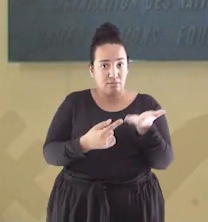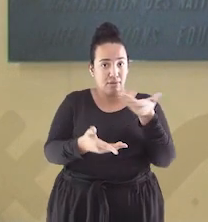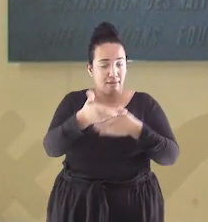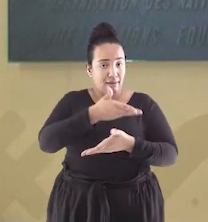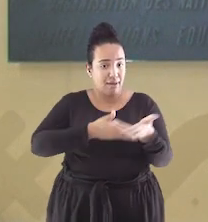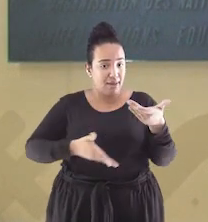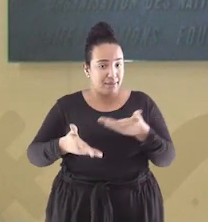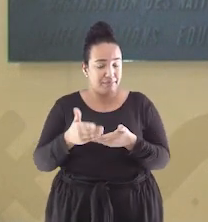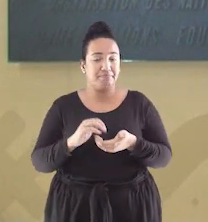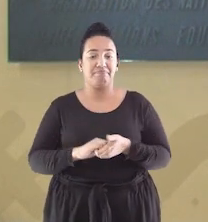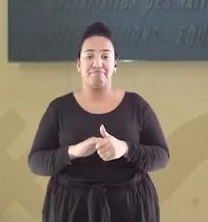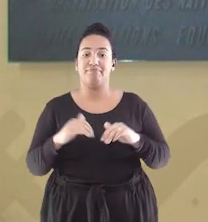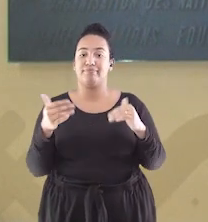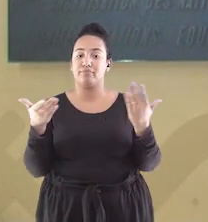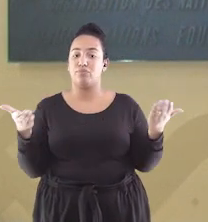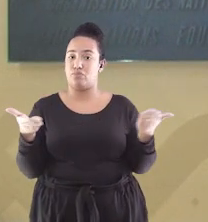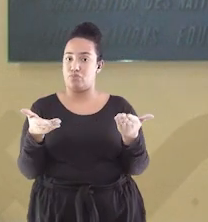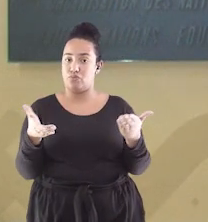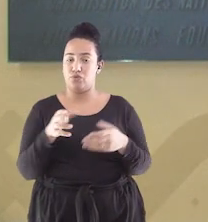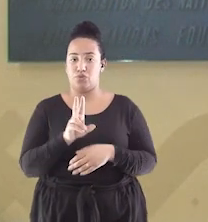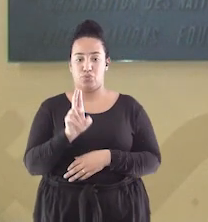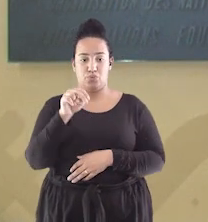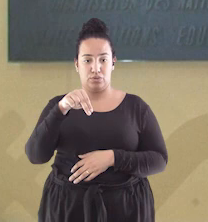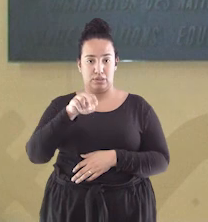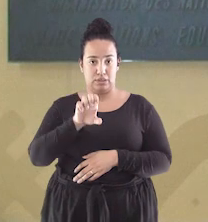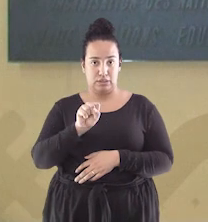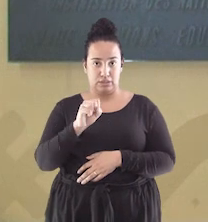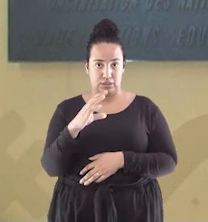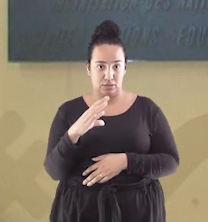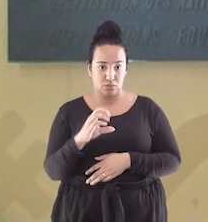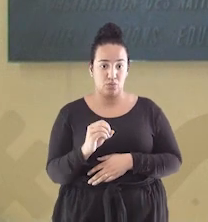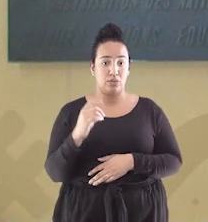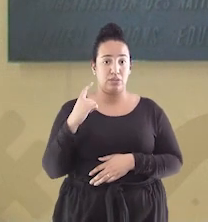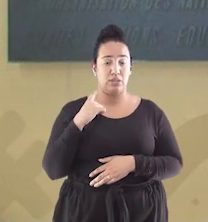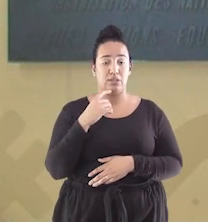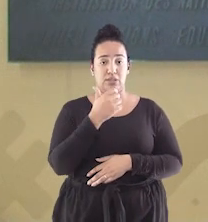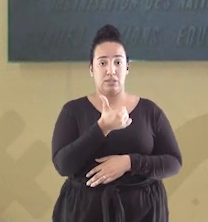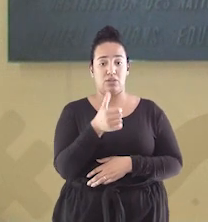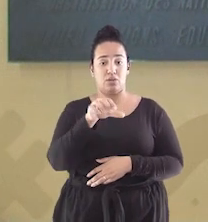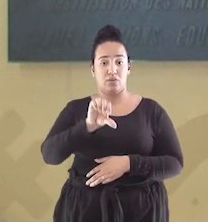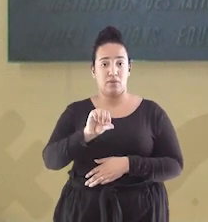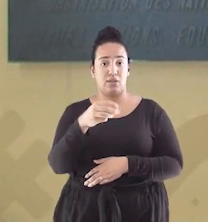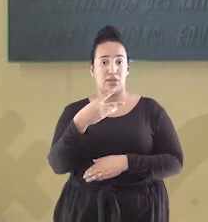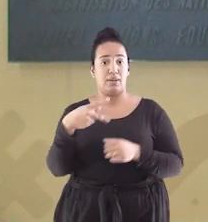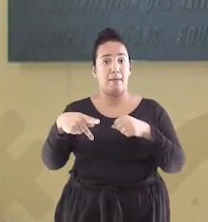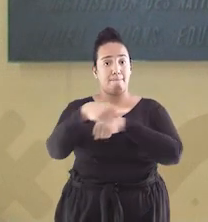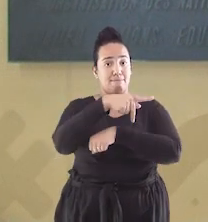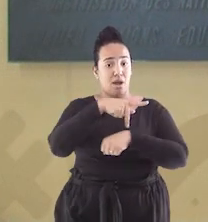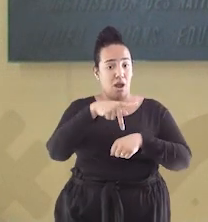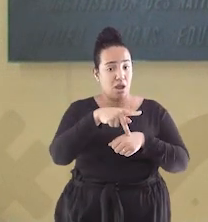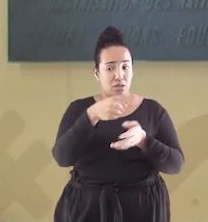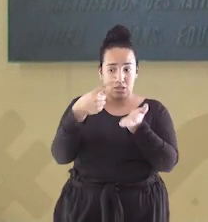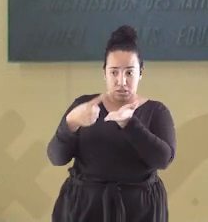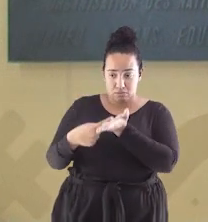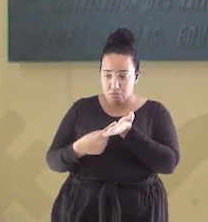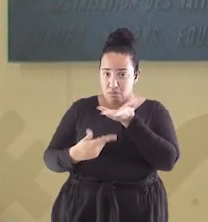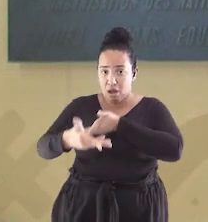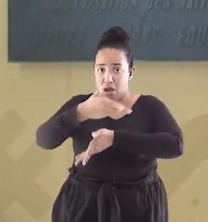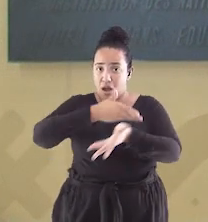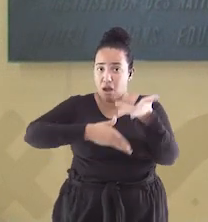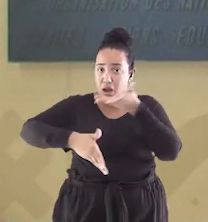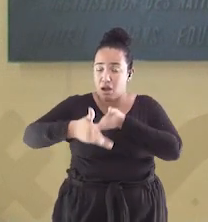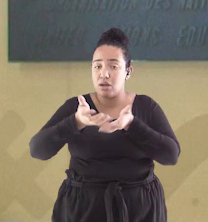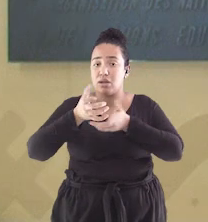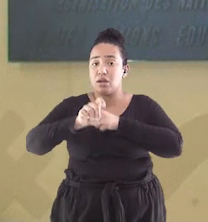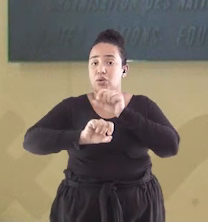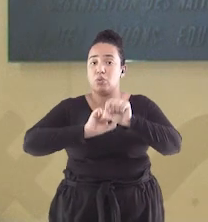nações. Atualmente, a Unesco possui 193 países membros que cooperam entre si, sempre